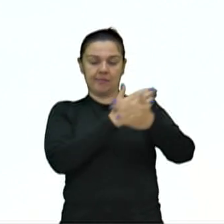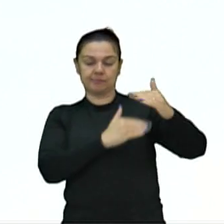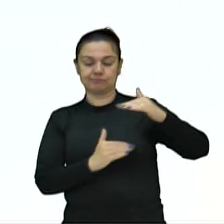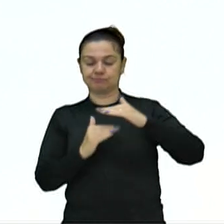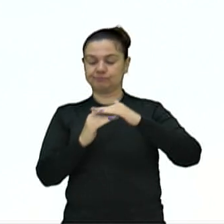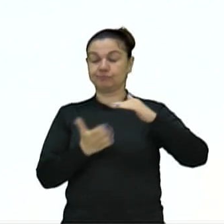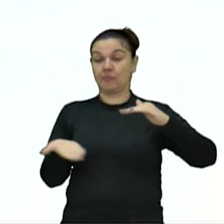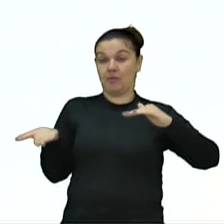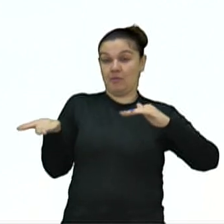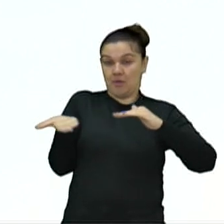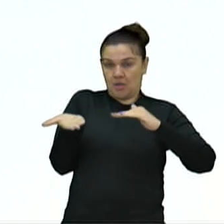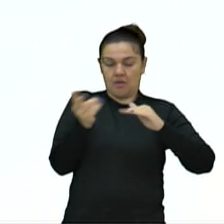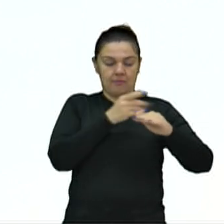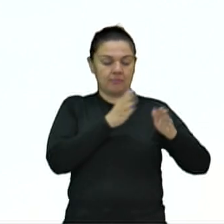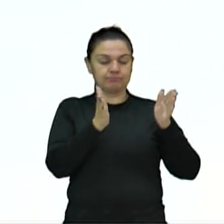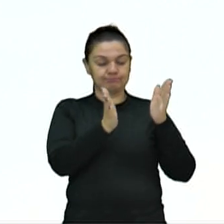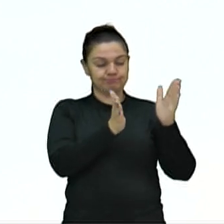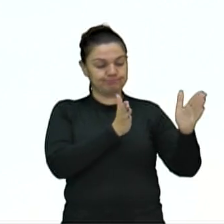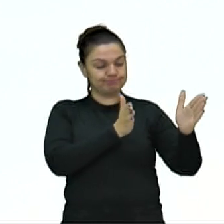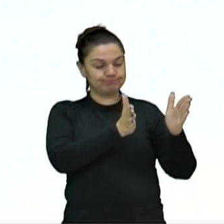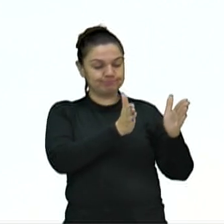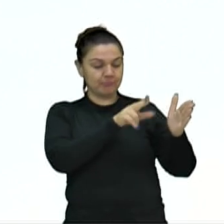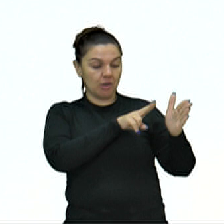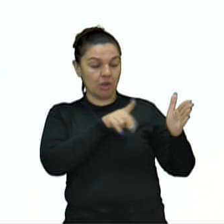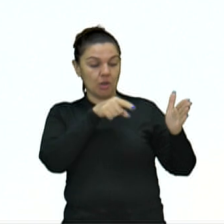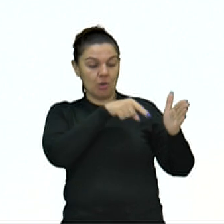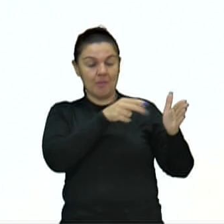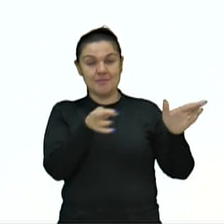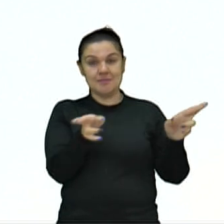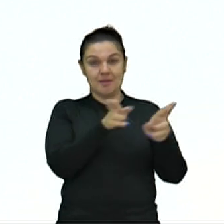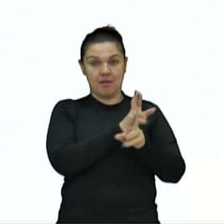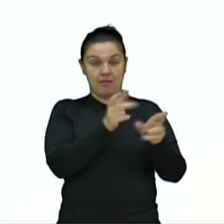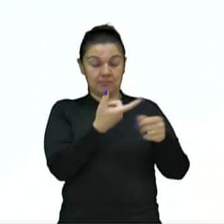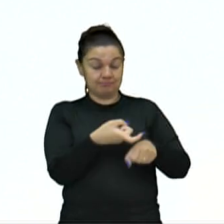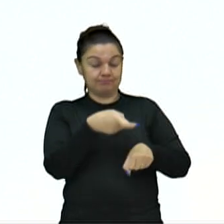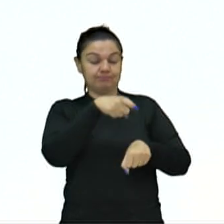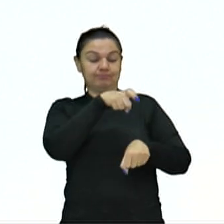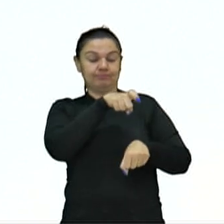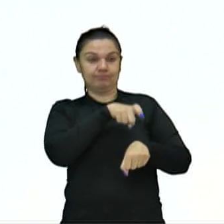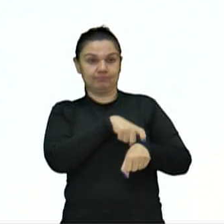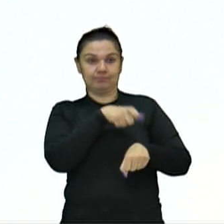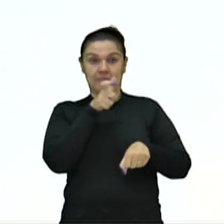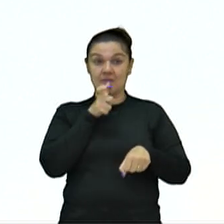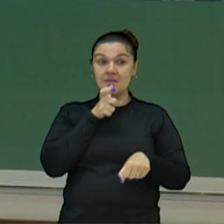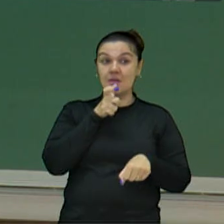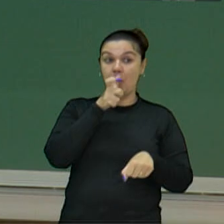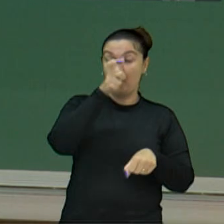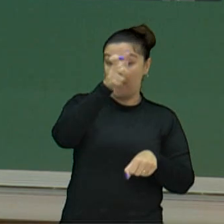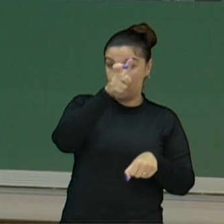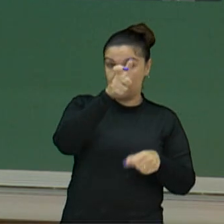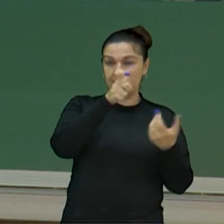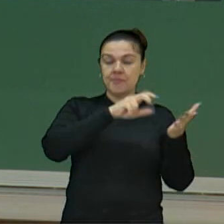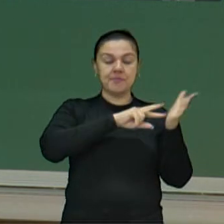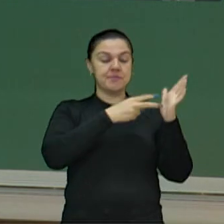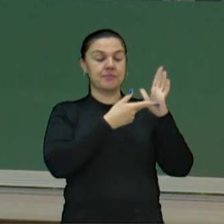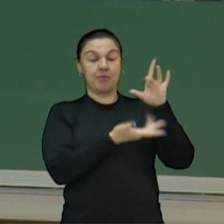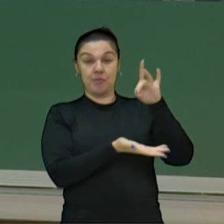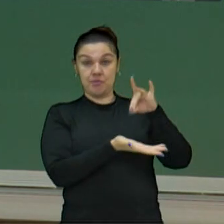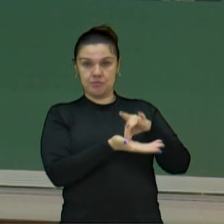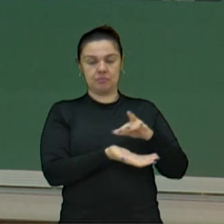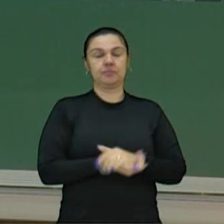vai perdurar um epistema no qual existia uma relação mais imediata entre a palavra e a coisa que essa palavra